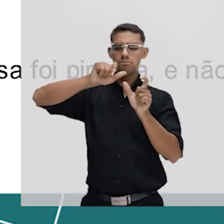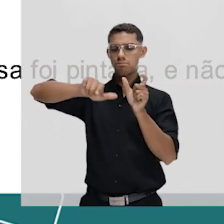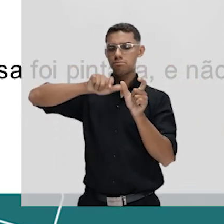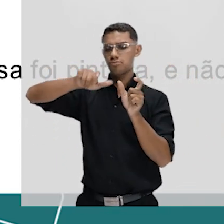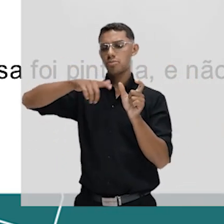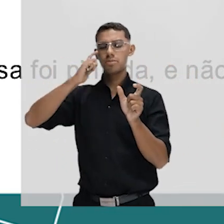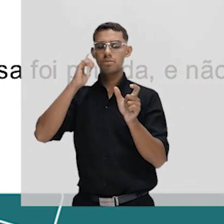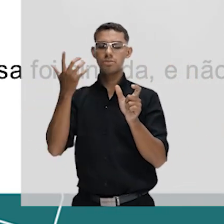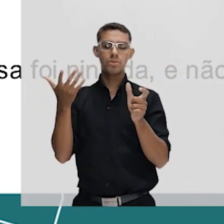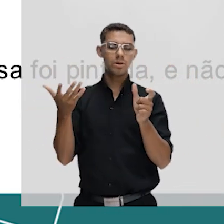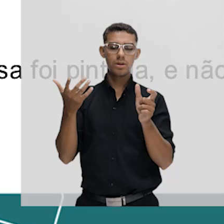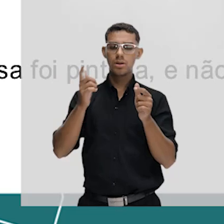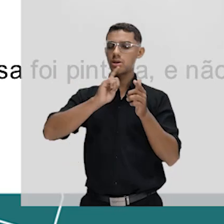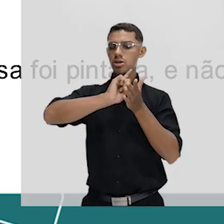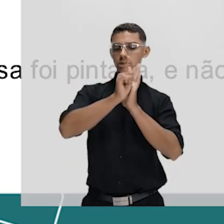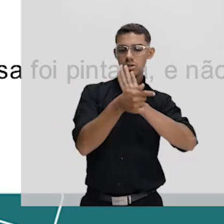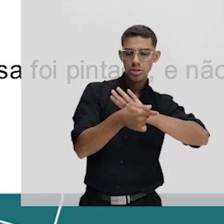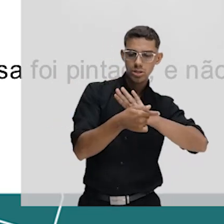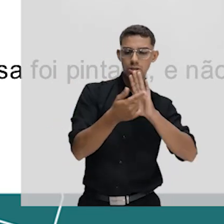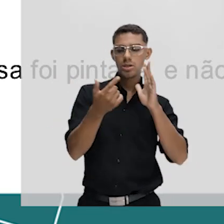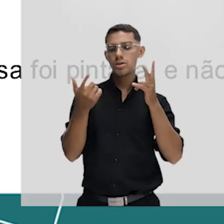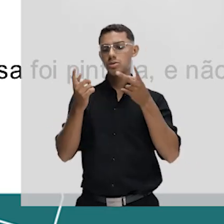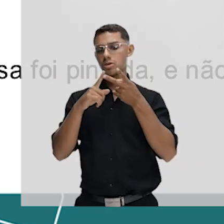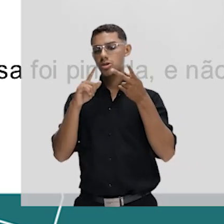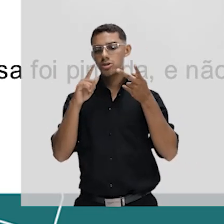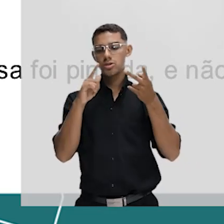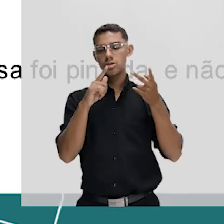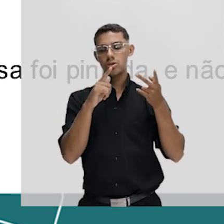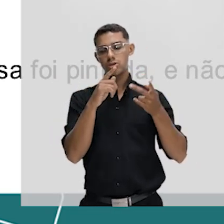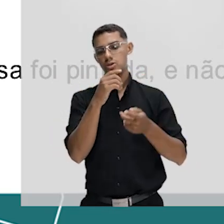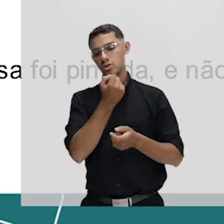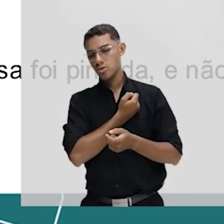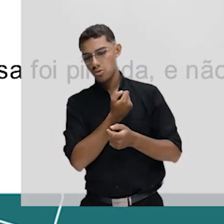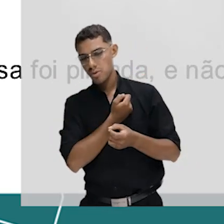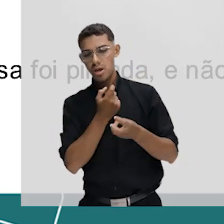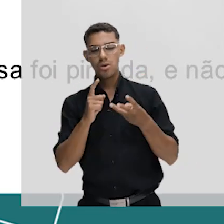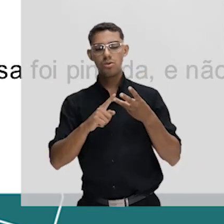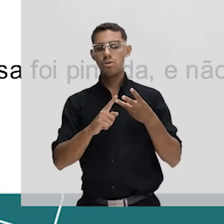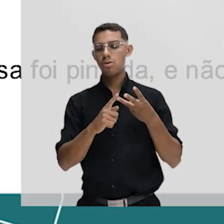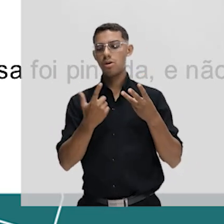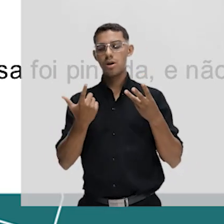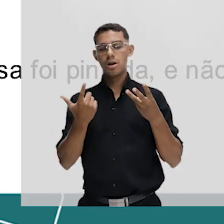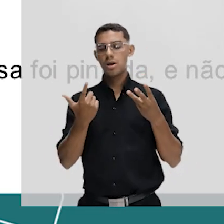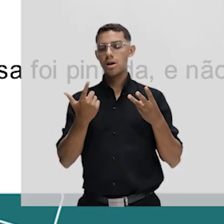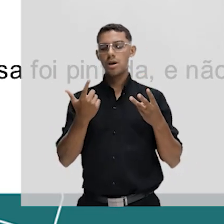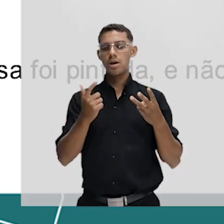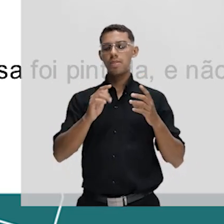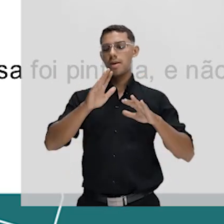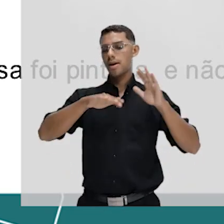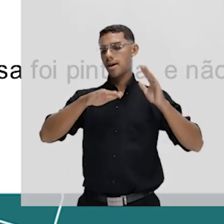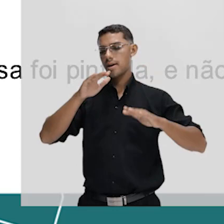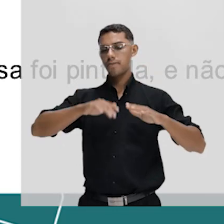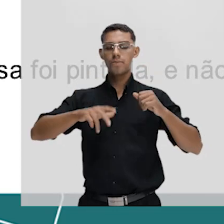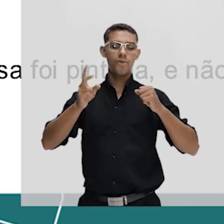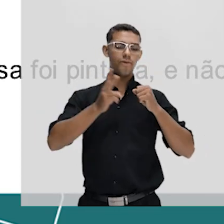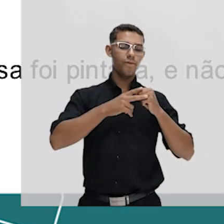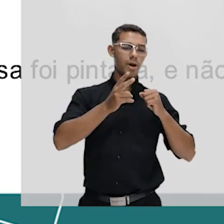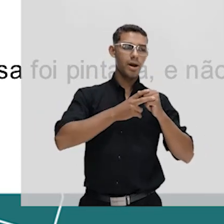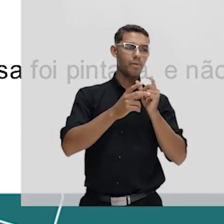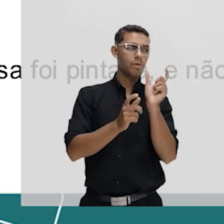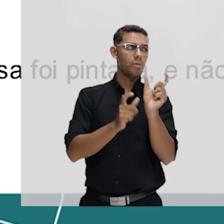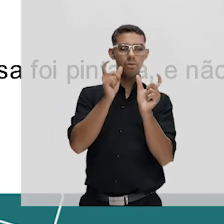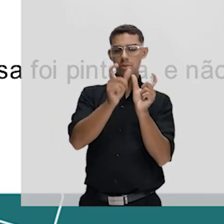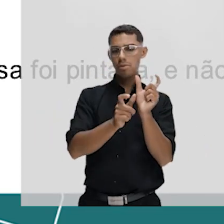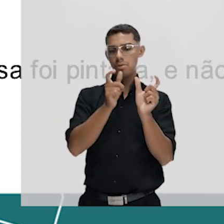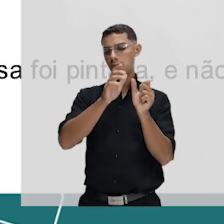em gênero, em número, né? E em outras classes a gente vai ver também que varia em grau, né? No verbo que tem mais